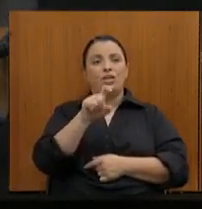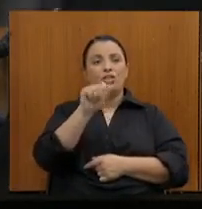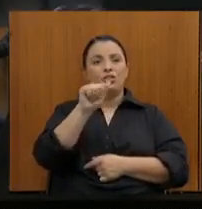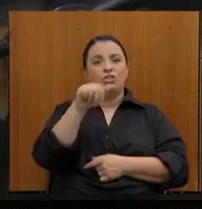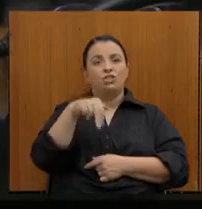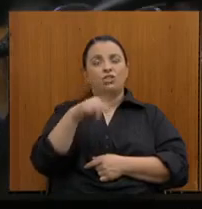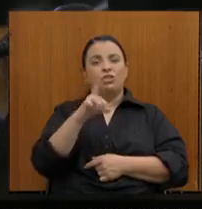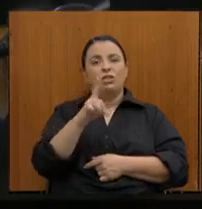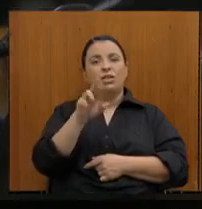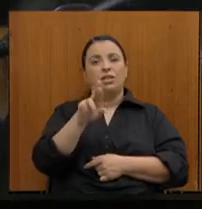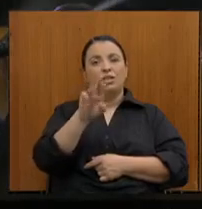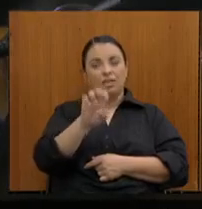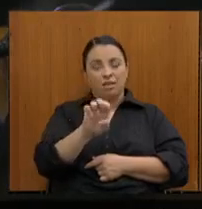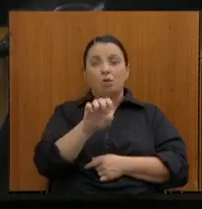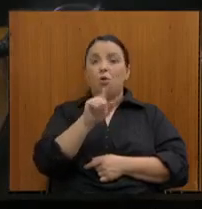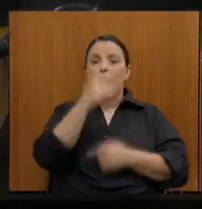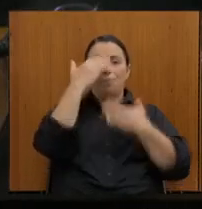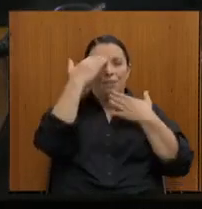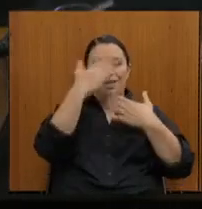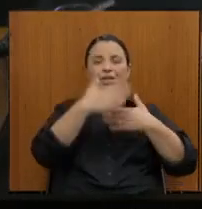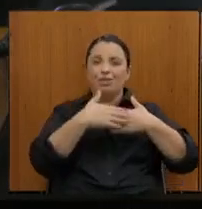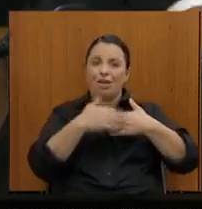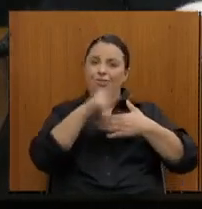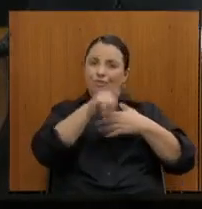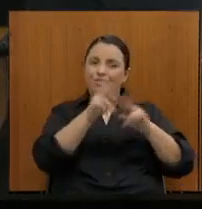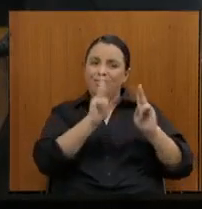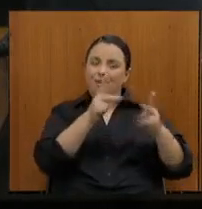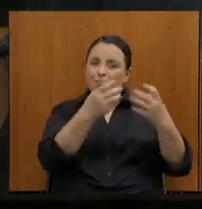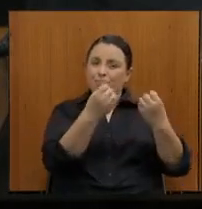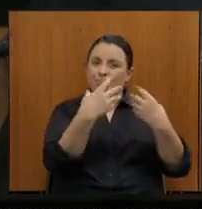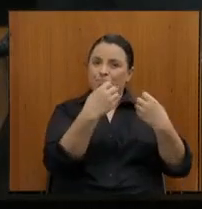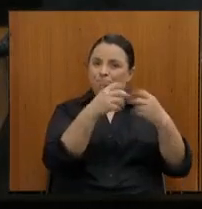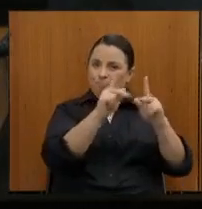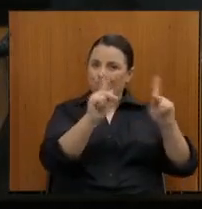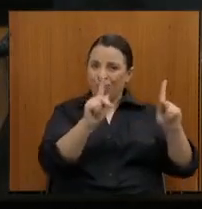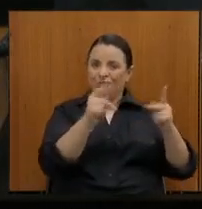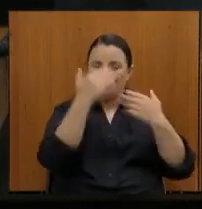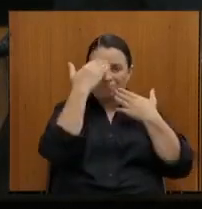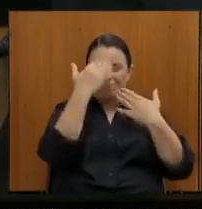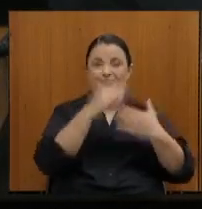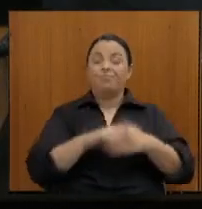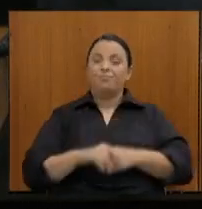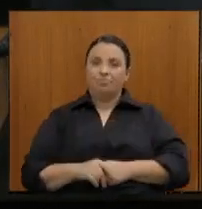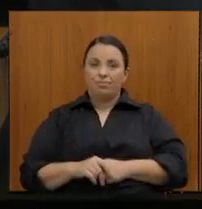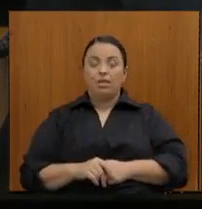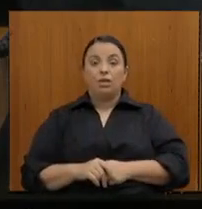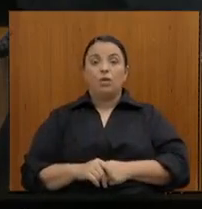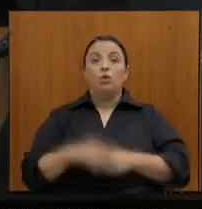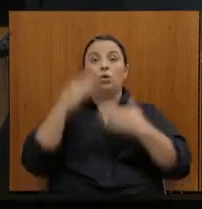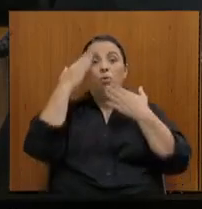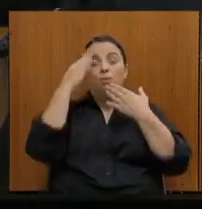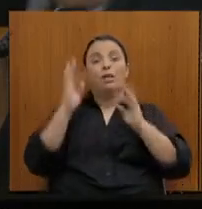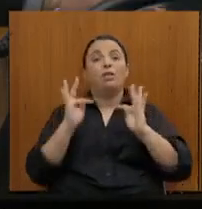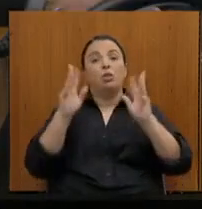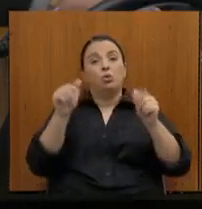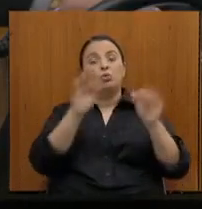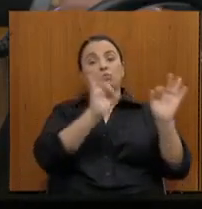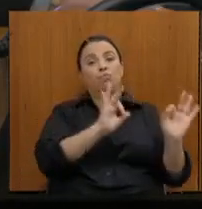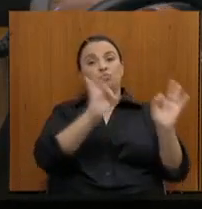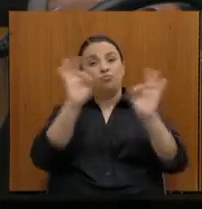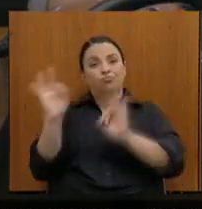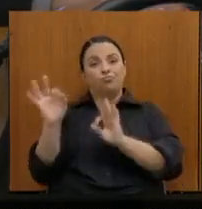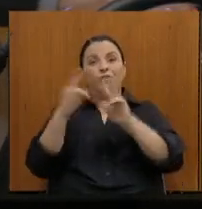pelo carinho você continua sendo meu professor bom muito obrigado a todos que estão aí virtualmente